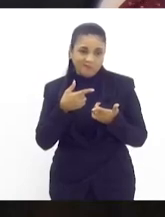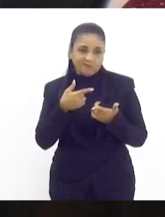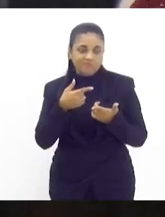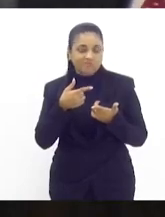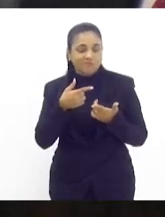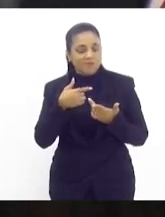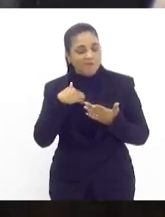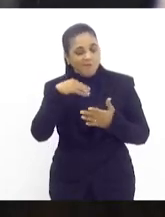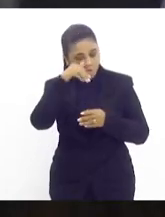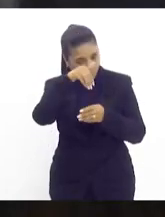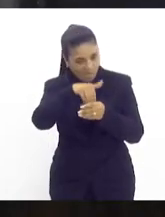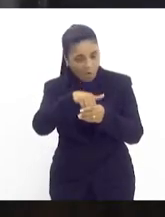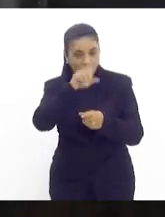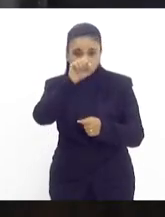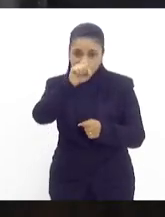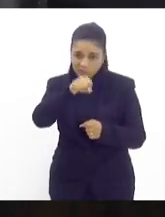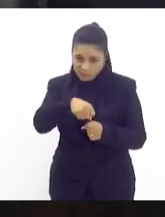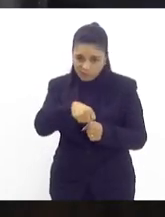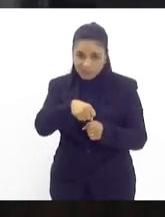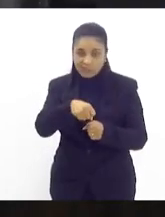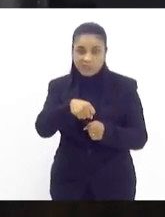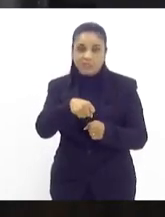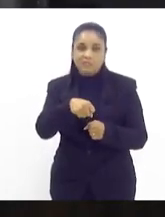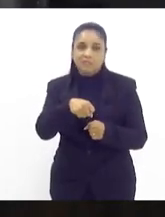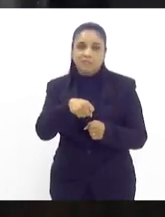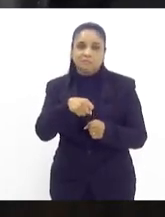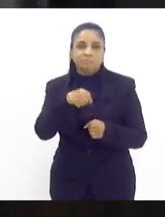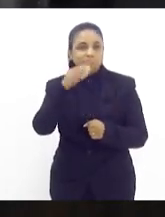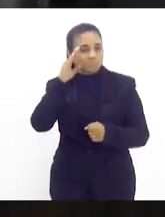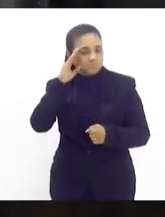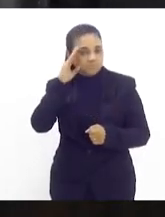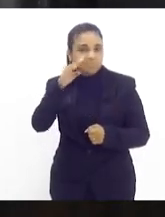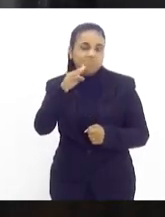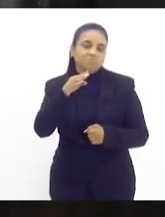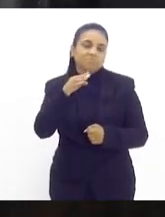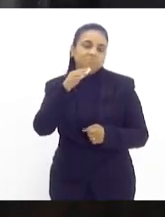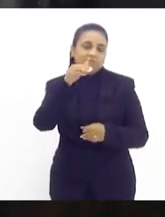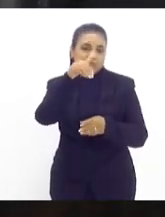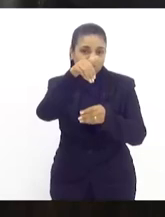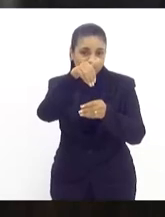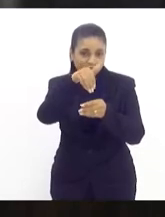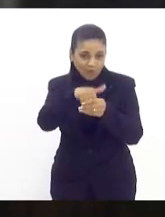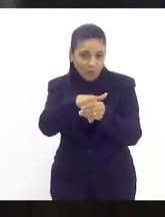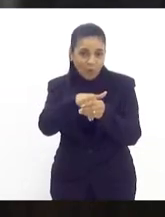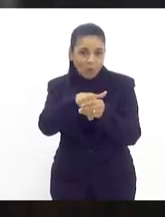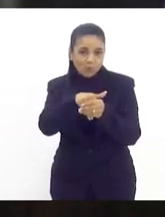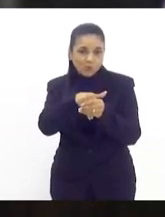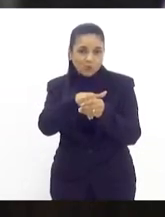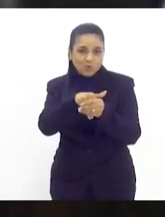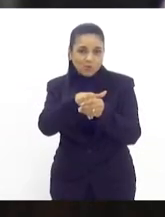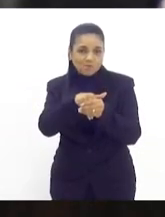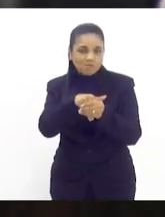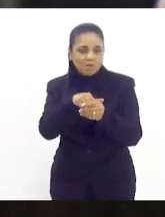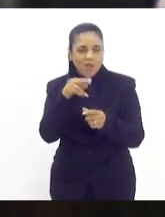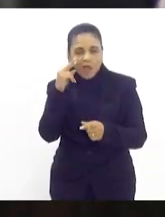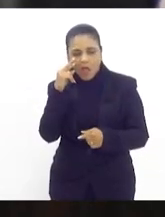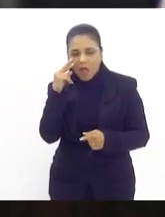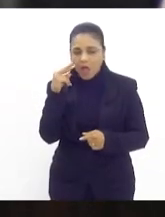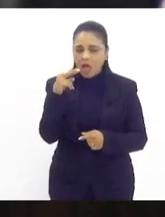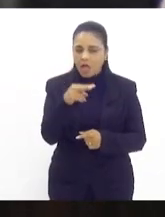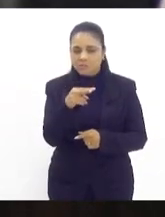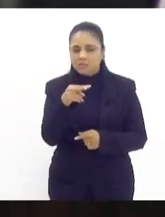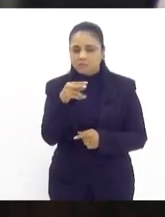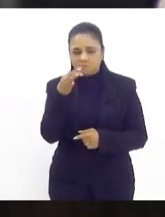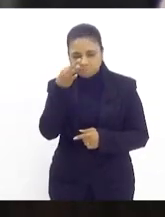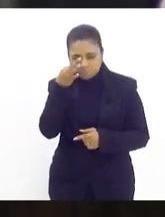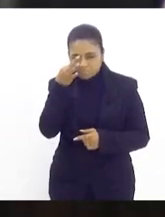conte com o meu voto, mesmo não fazendo diferença, mas principalmente votando para estar bem atenta e acompanhando